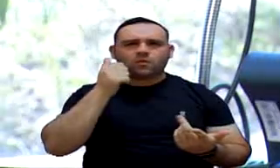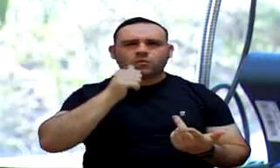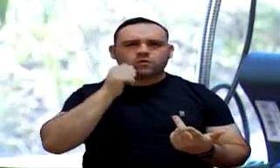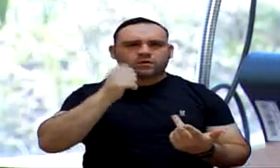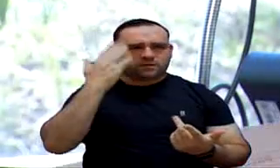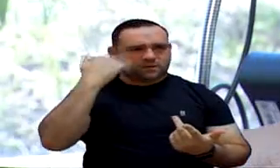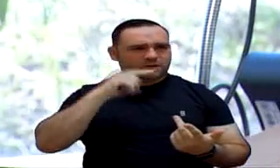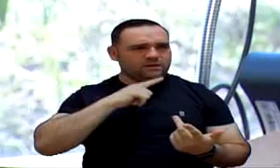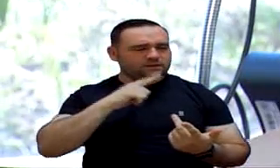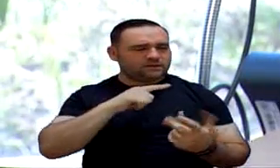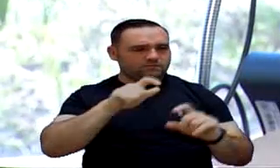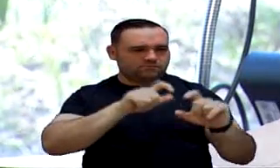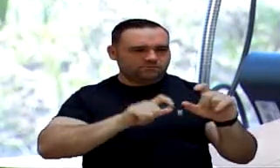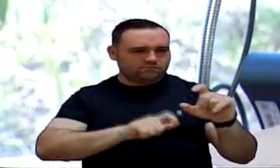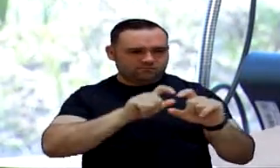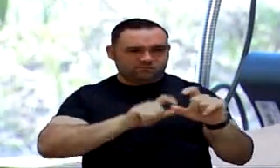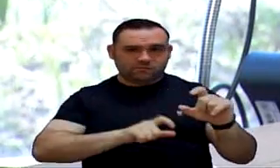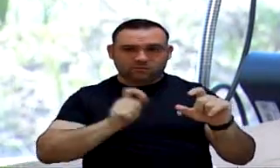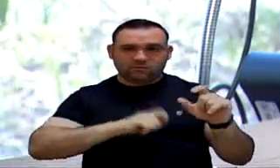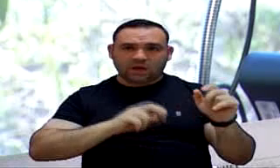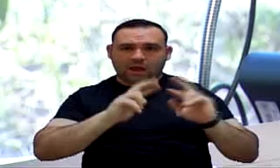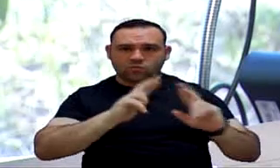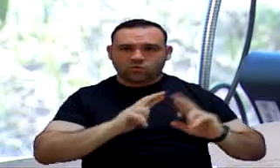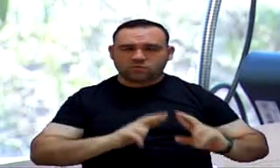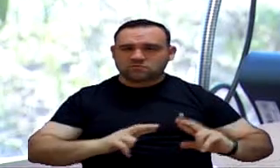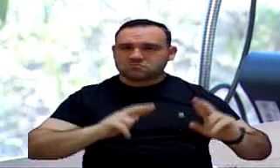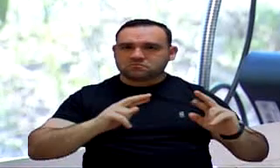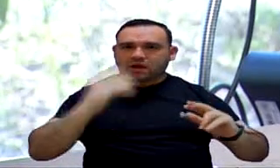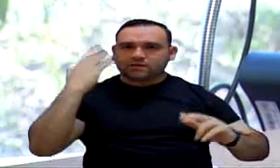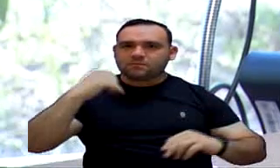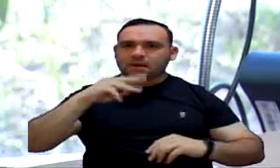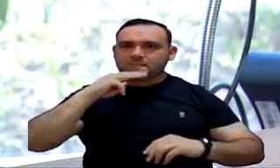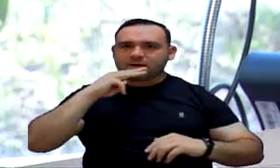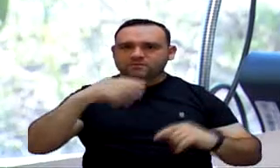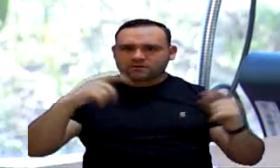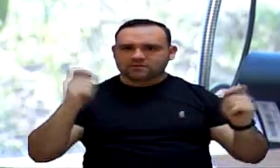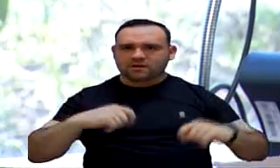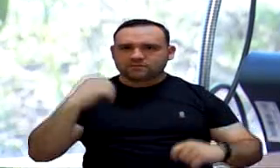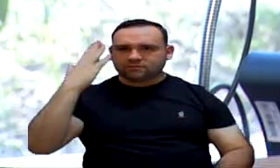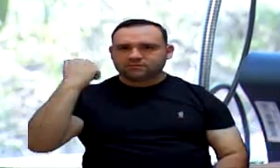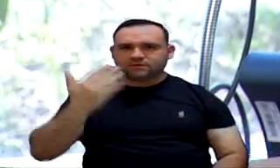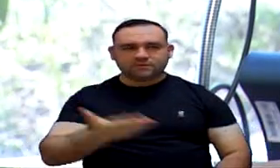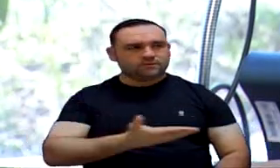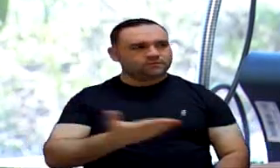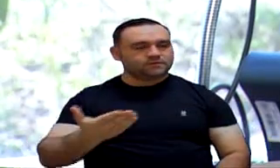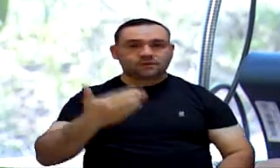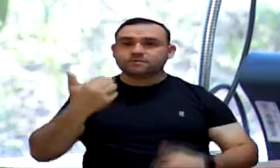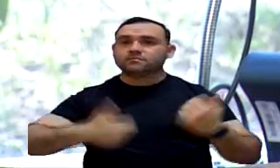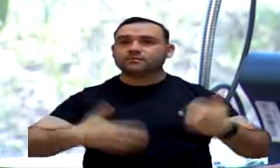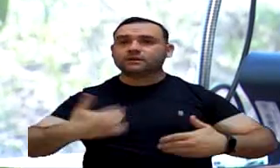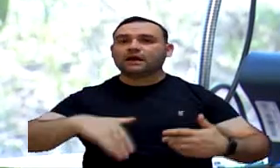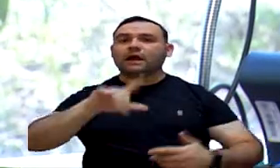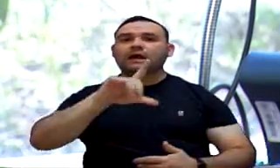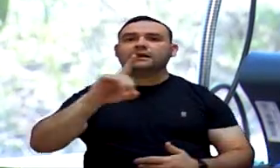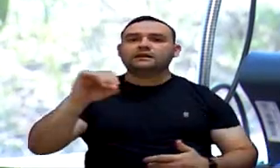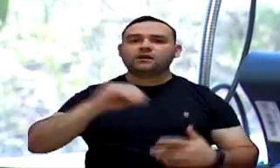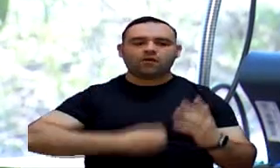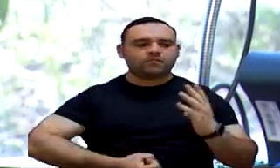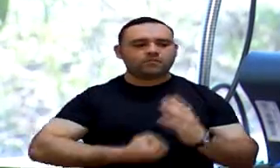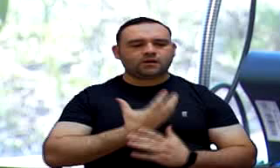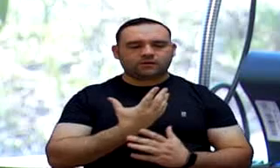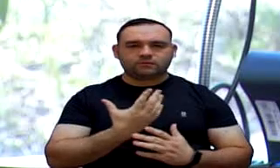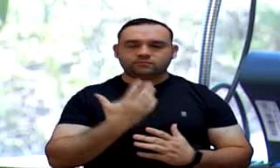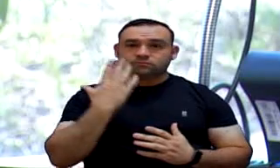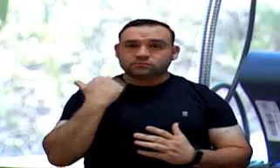nós tínhamos já a possibilidade no mês de março de Participação Popular para se falar da elaboração